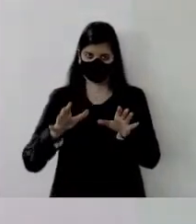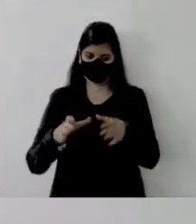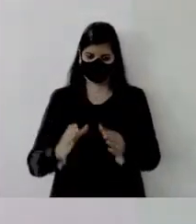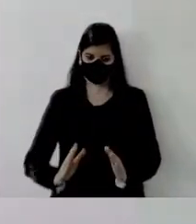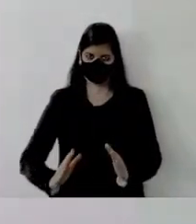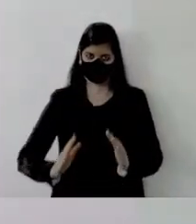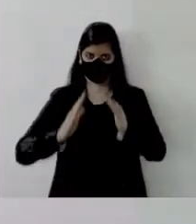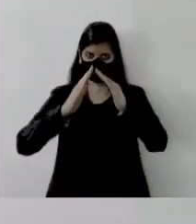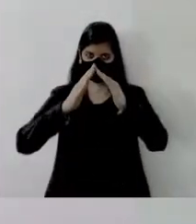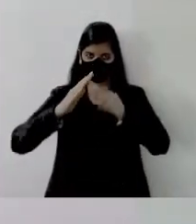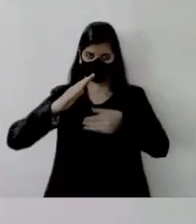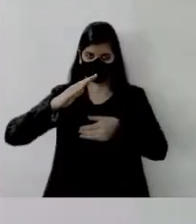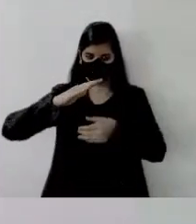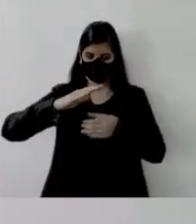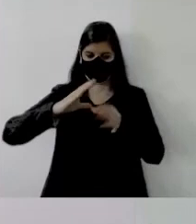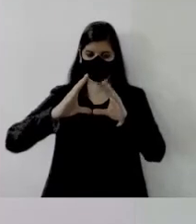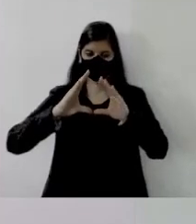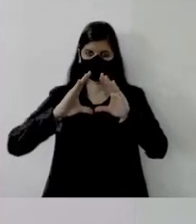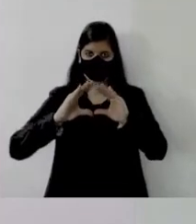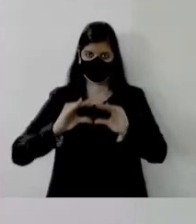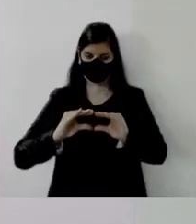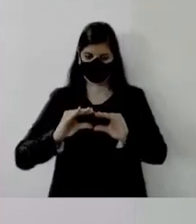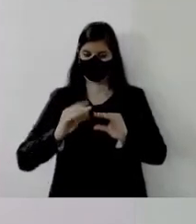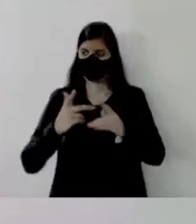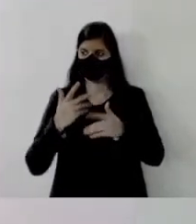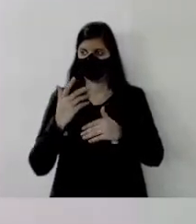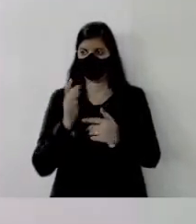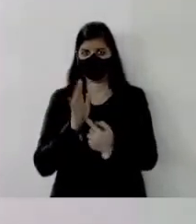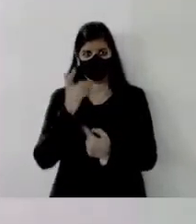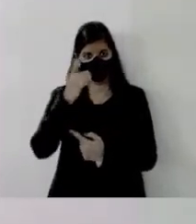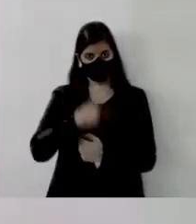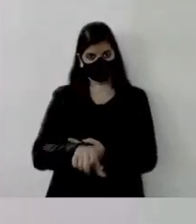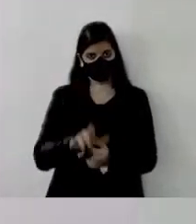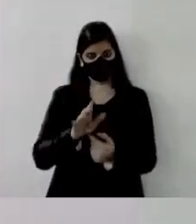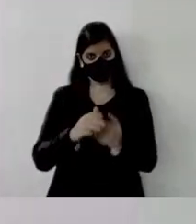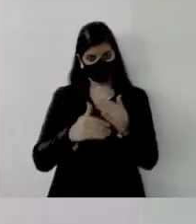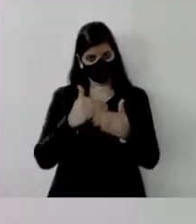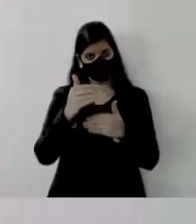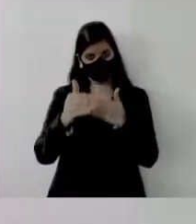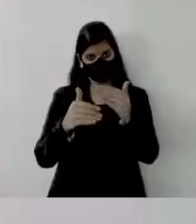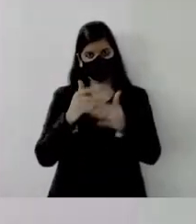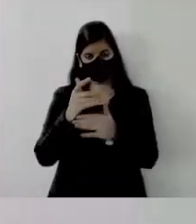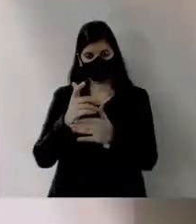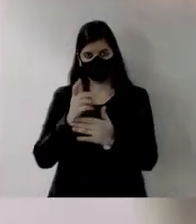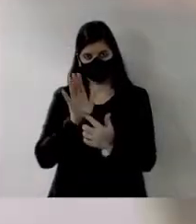pirâmide. Vamos repetir esse processo para as outras faces.